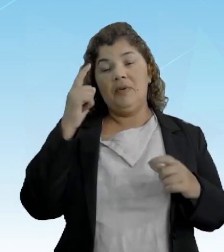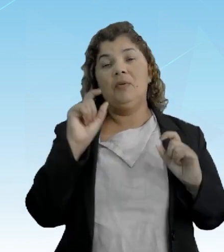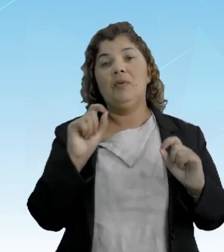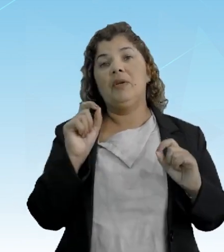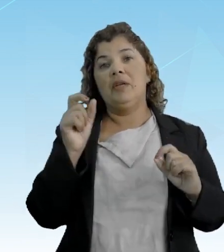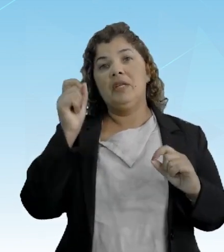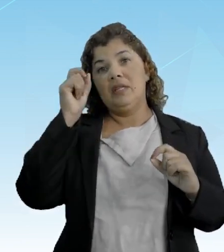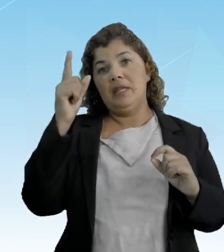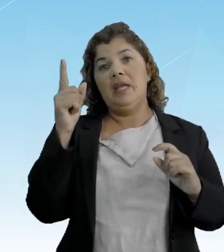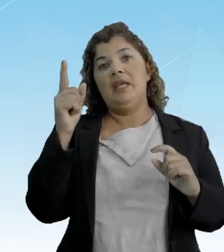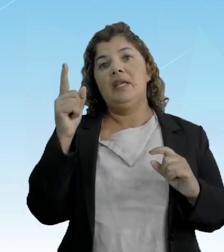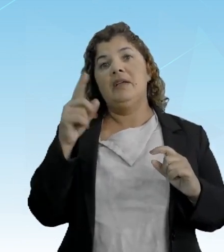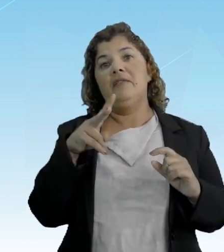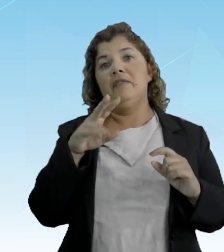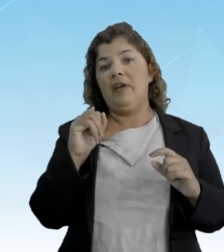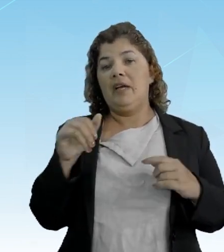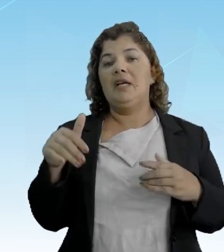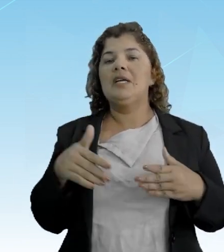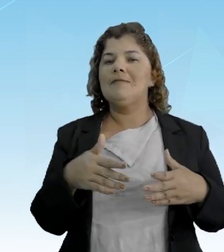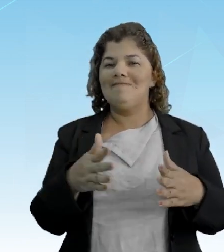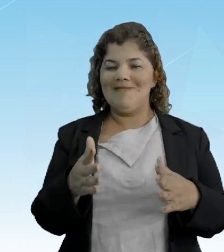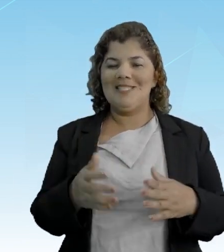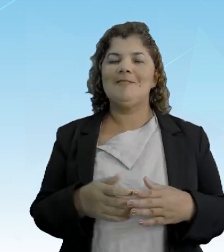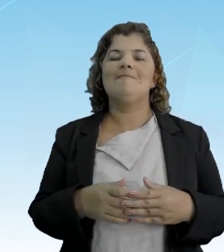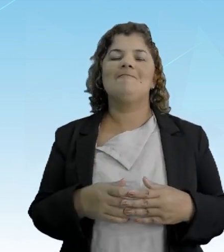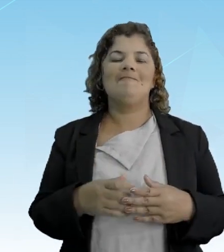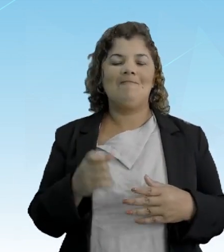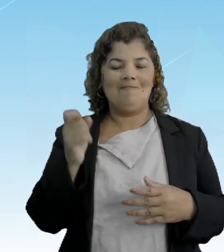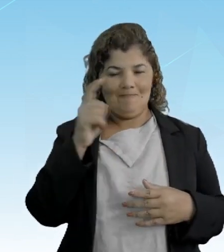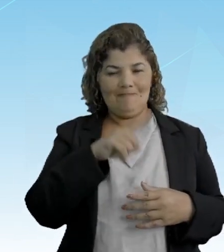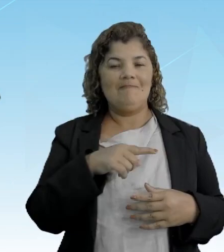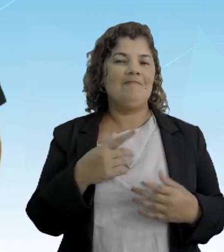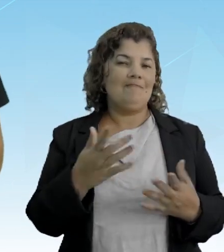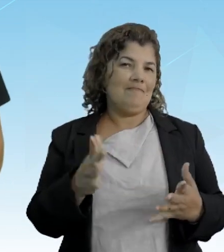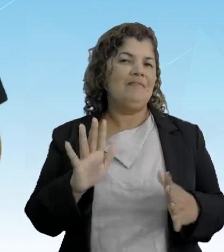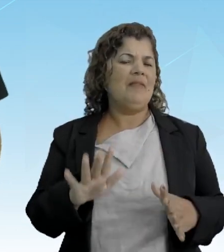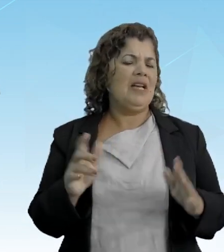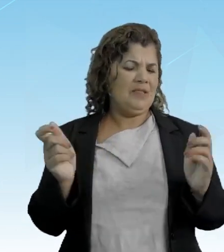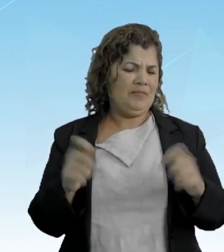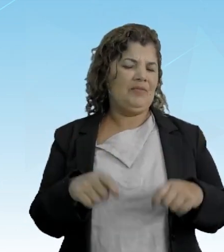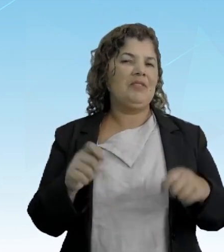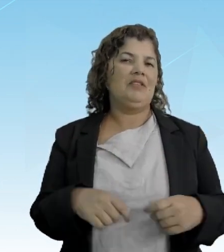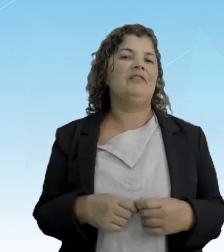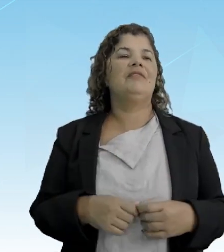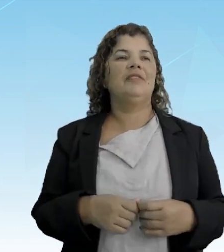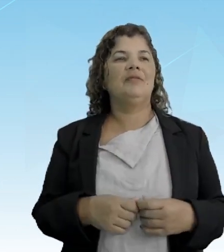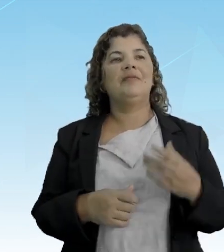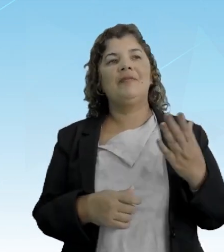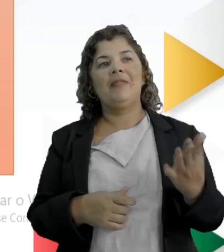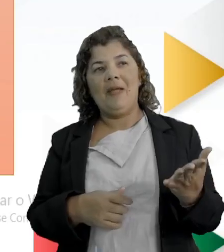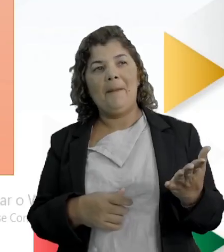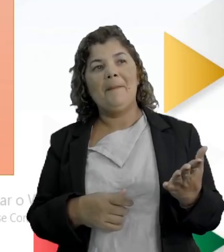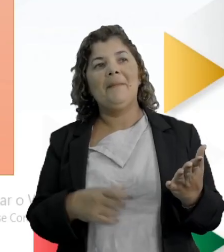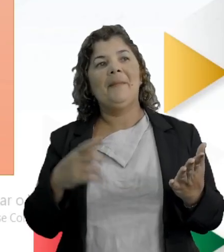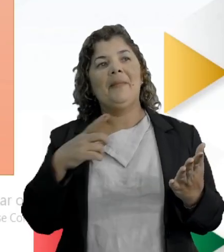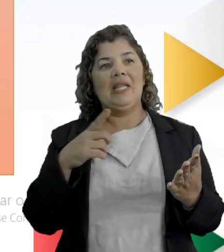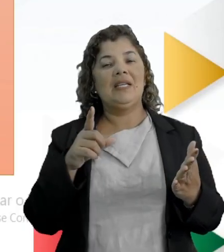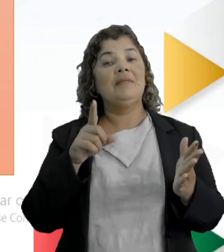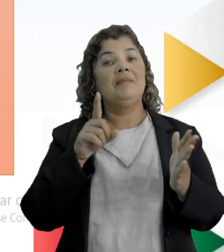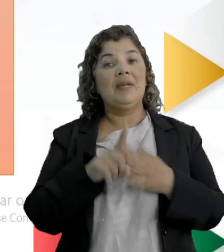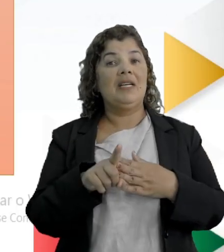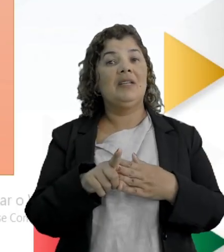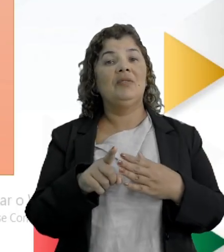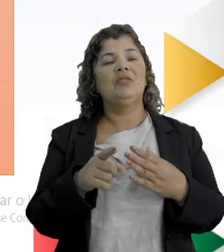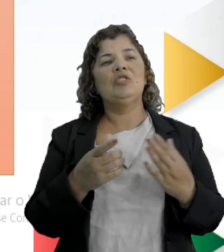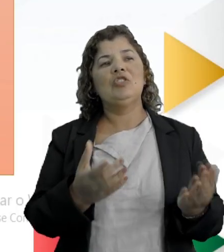ideia. Vai ser um caminho difícil, mas não é impossível. Então, nós encerramos aqui com essa pergunta que nós já temos a resposta.